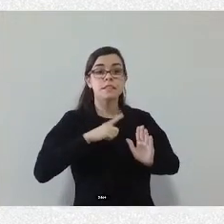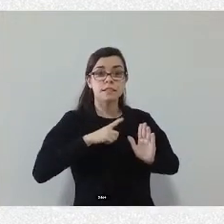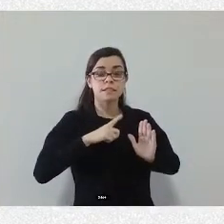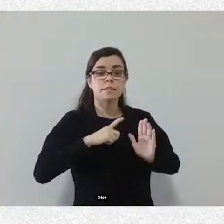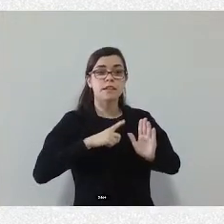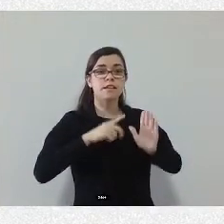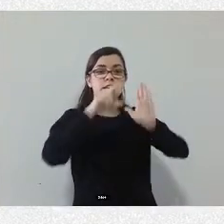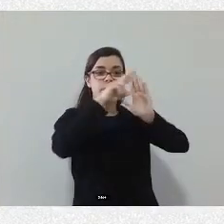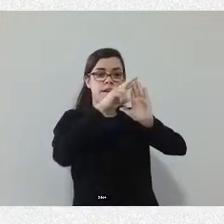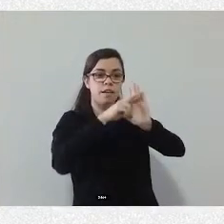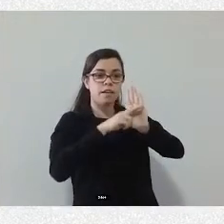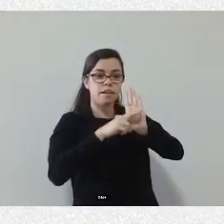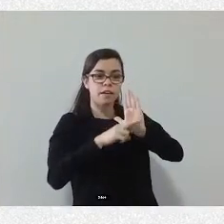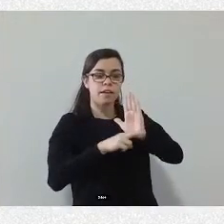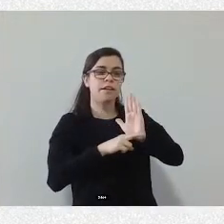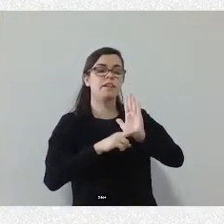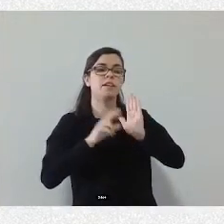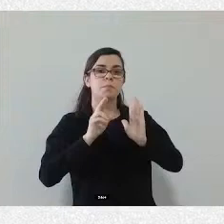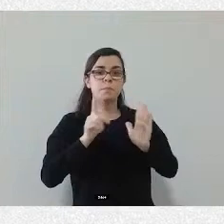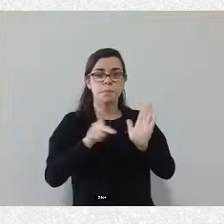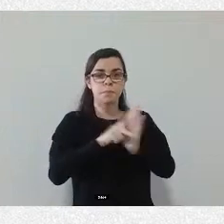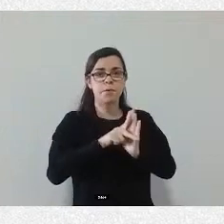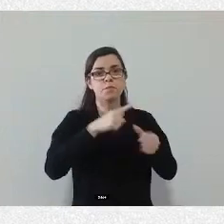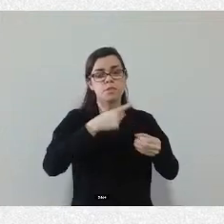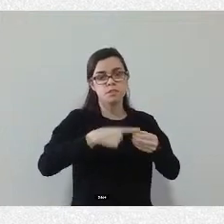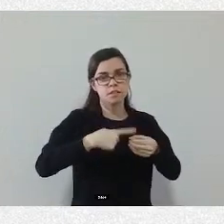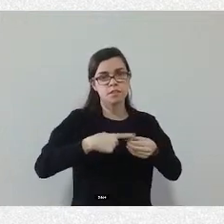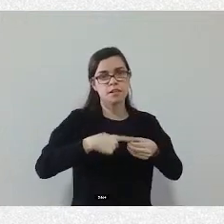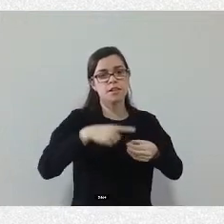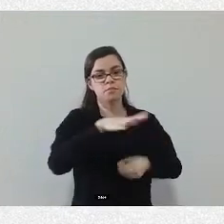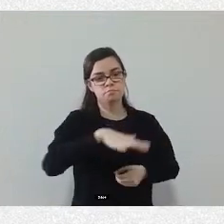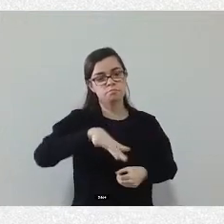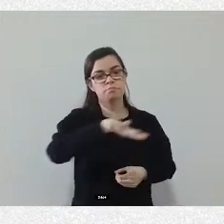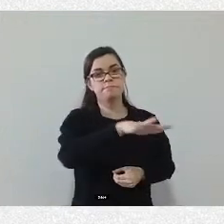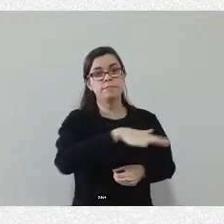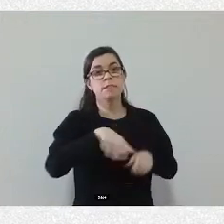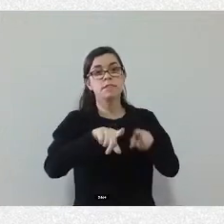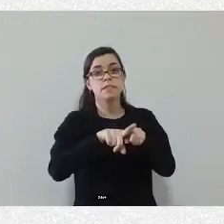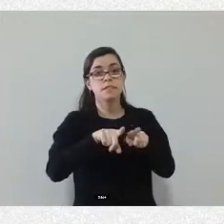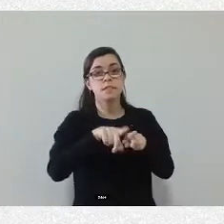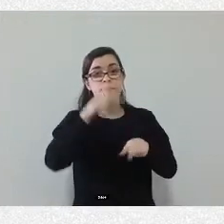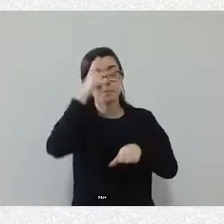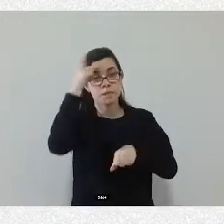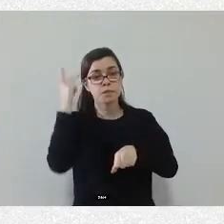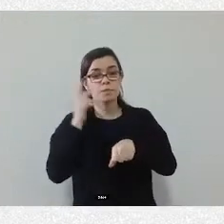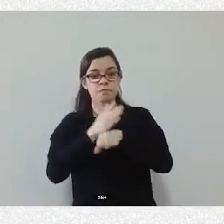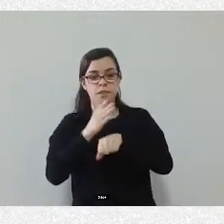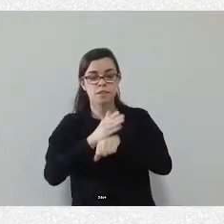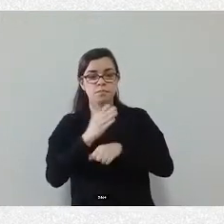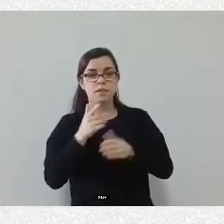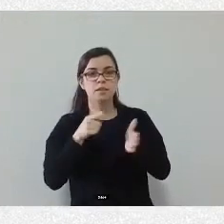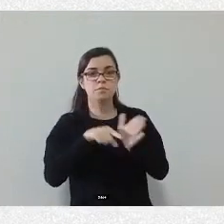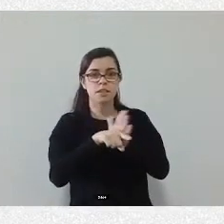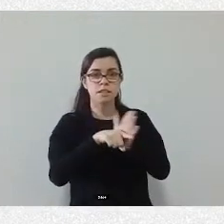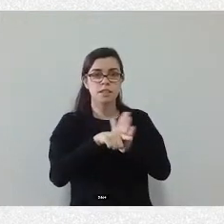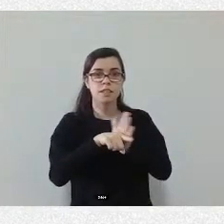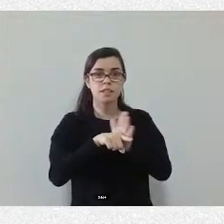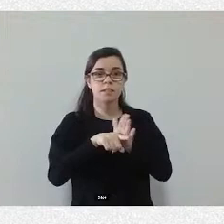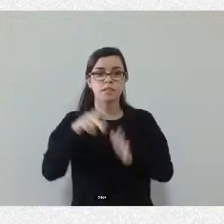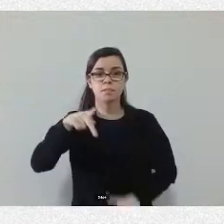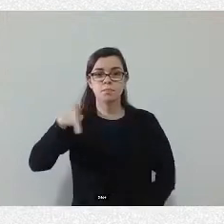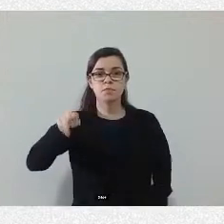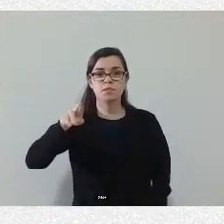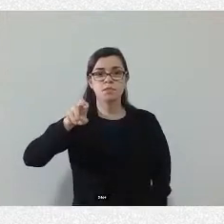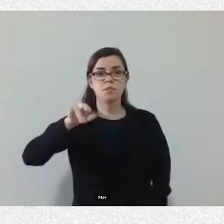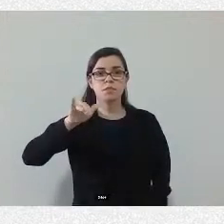na região, com os médicos assistentes. E os participantes da pesquisa serão acompanhados, como o professor Regis colocou,